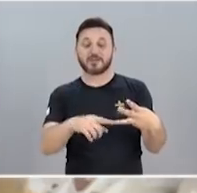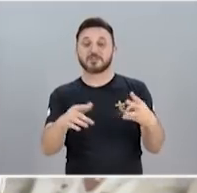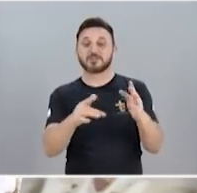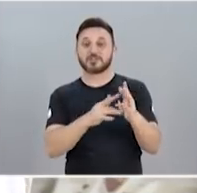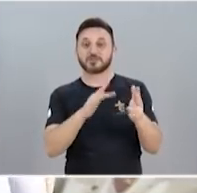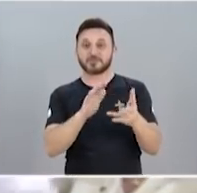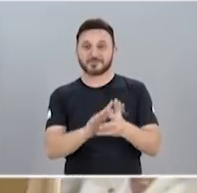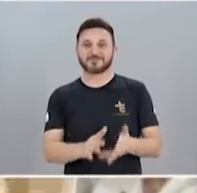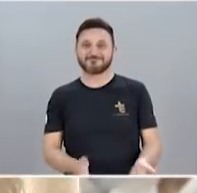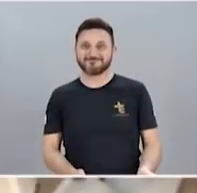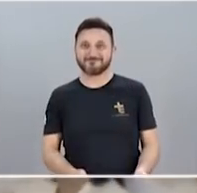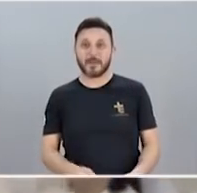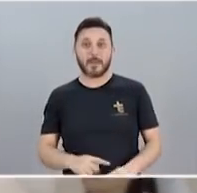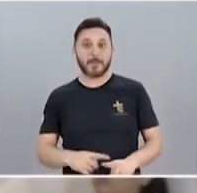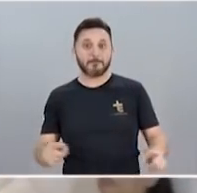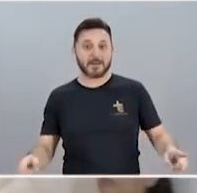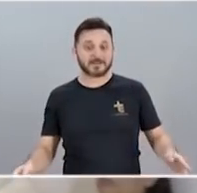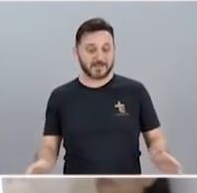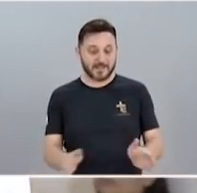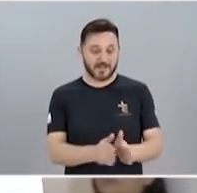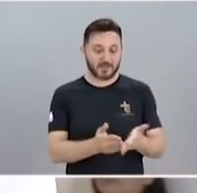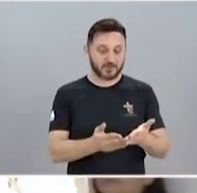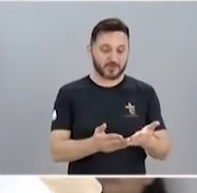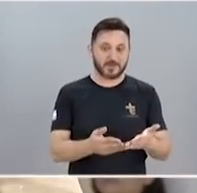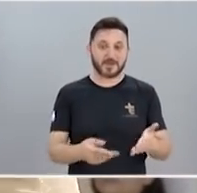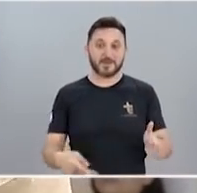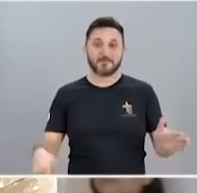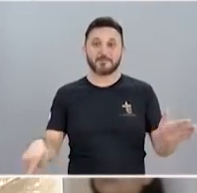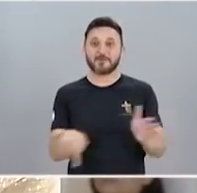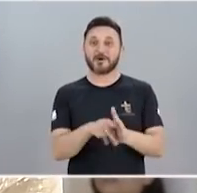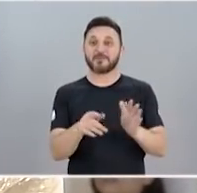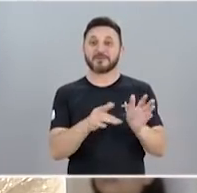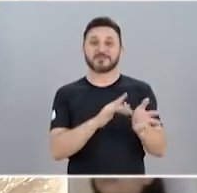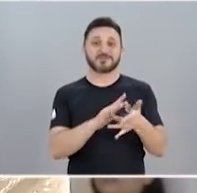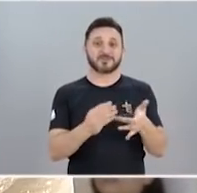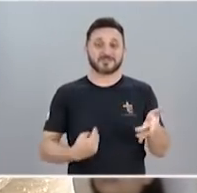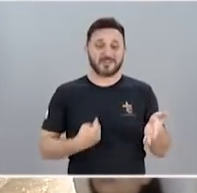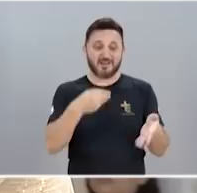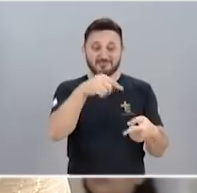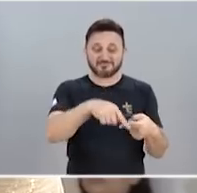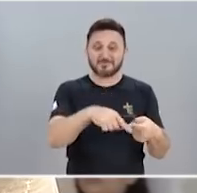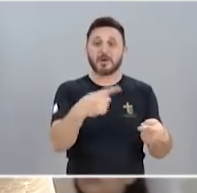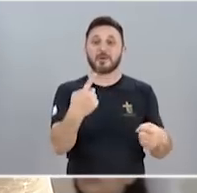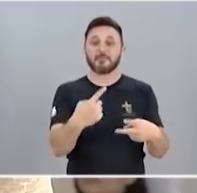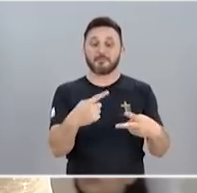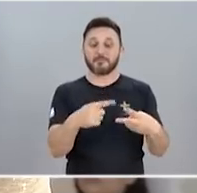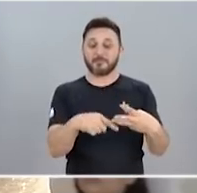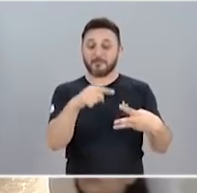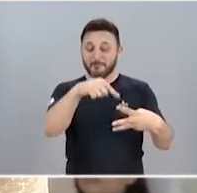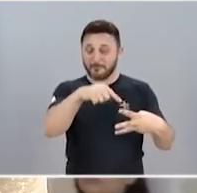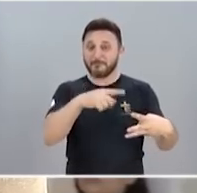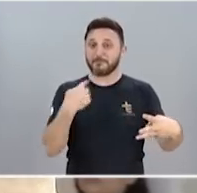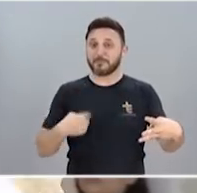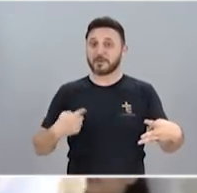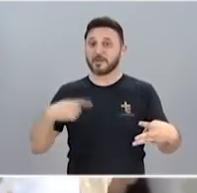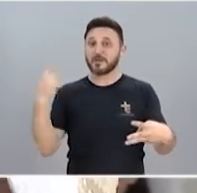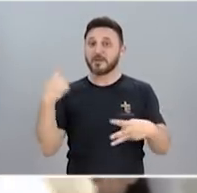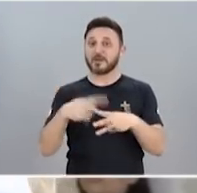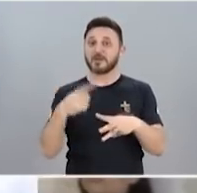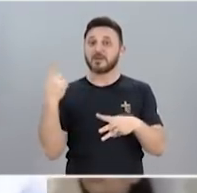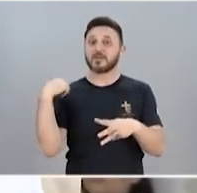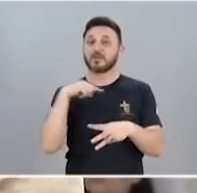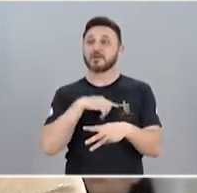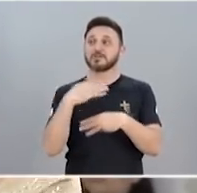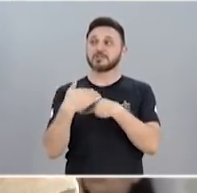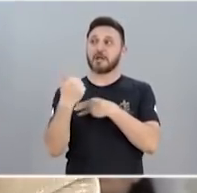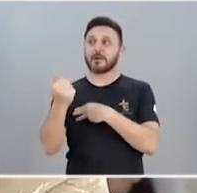Mas ao mesmo tempo, na primeira já está o Filho e o Espírito. Porque nós somos chamados, naquilo que